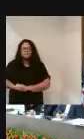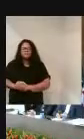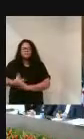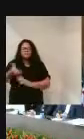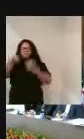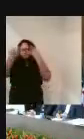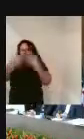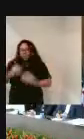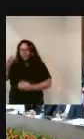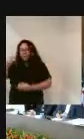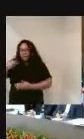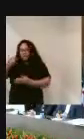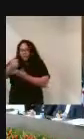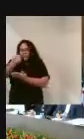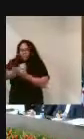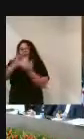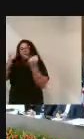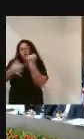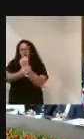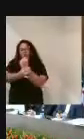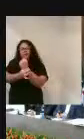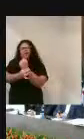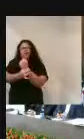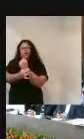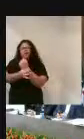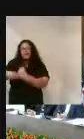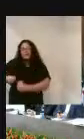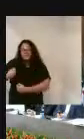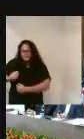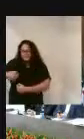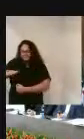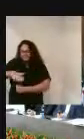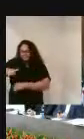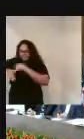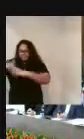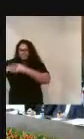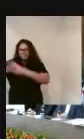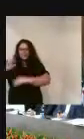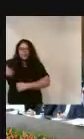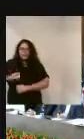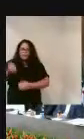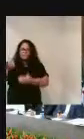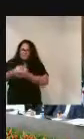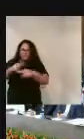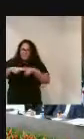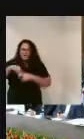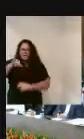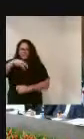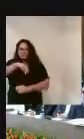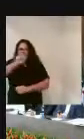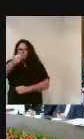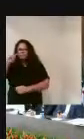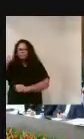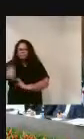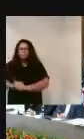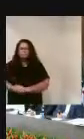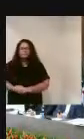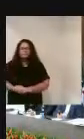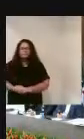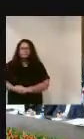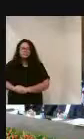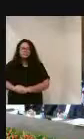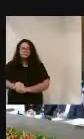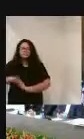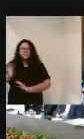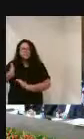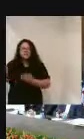garante a seguridade dos catadores. O INSS é pago através desse contrato. Então, hoje nós já temos relatos de cooperativas